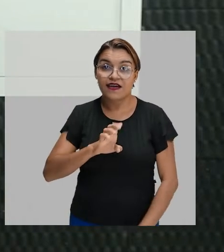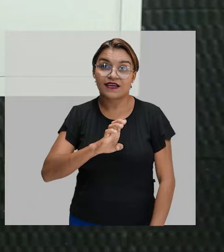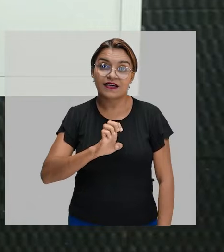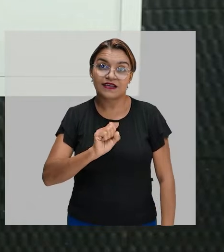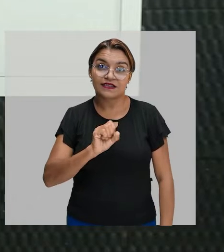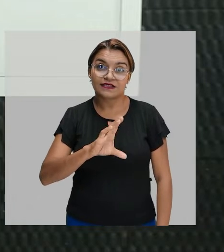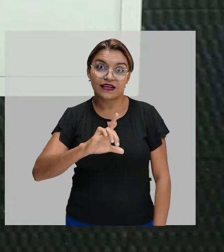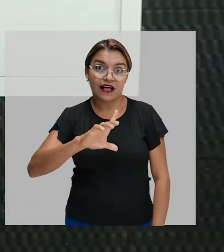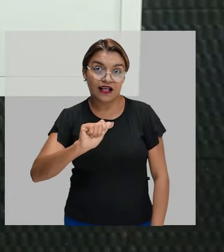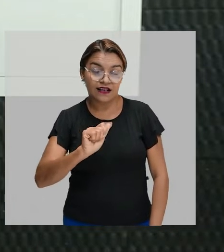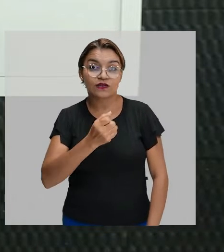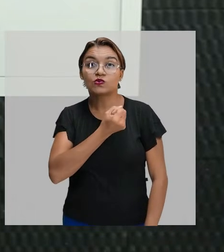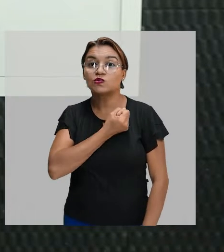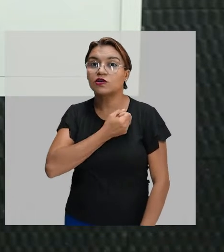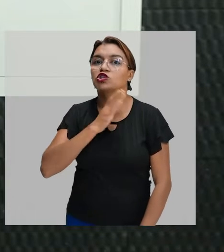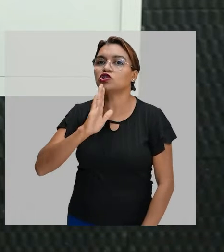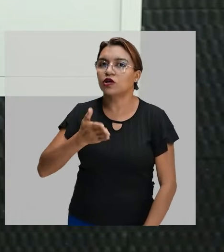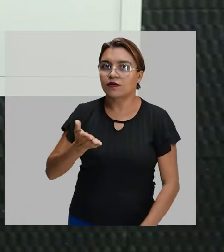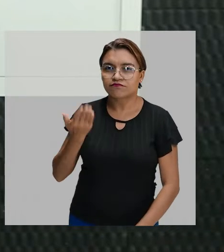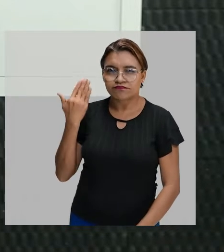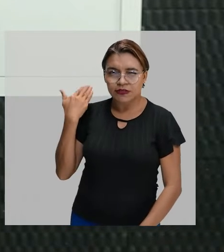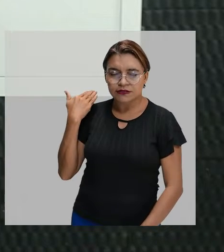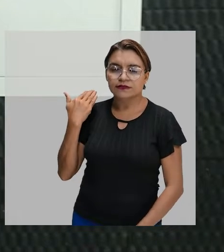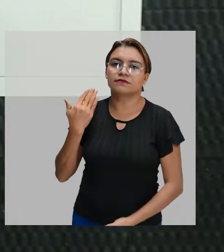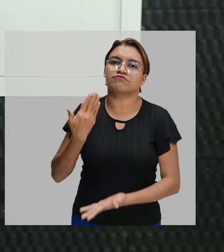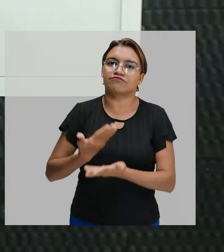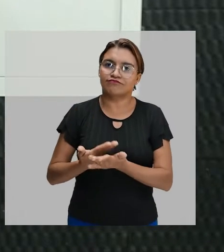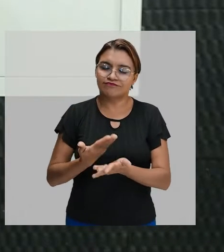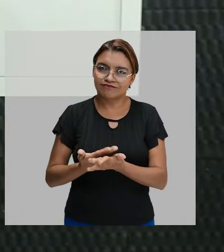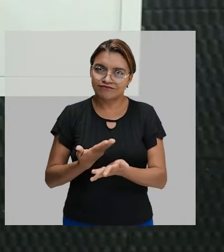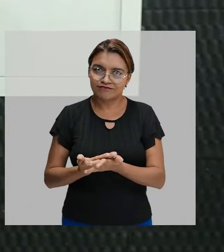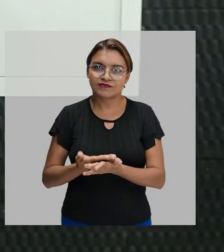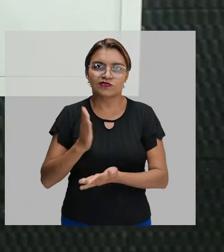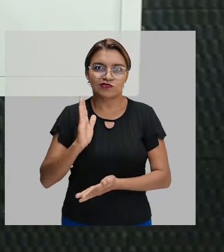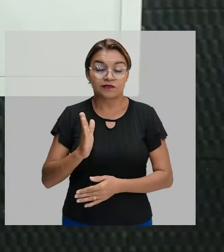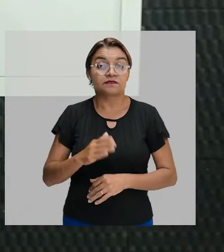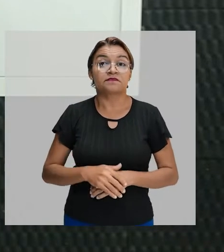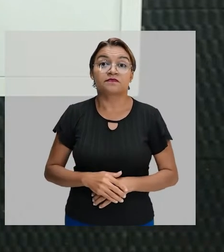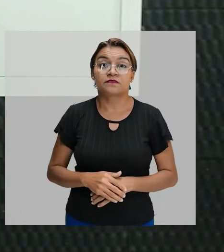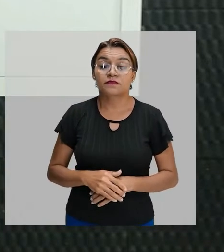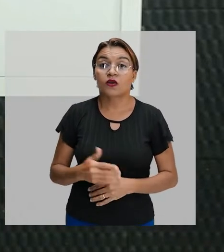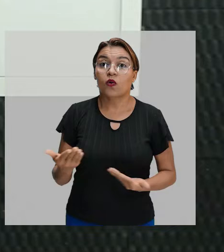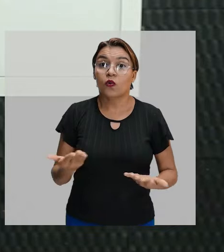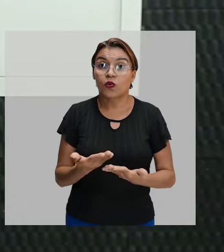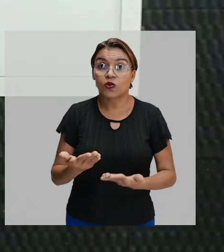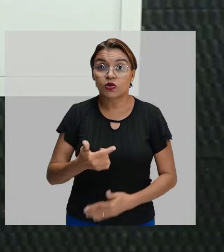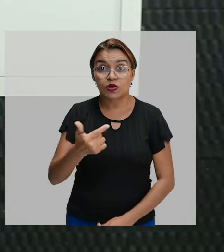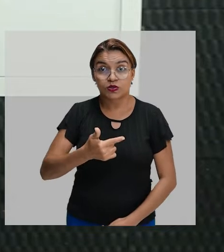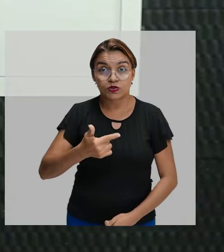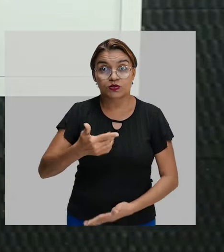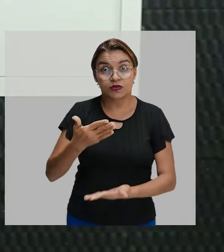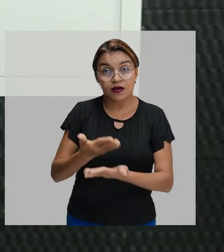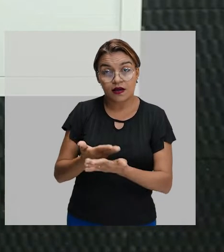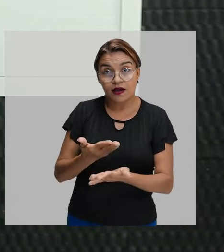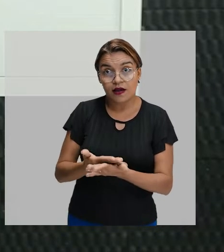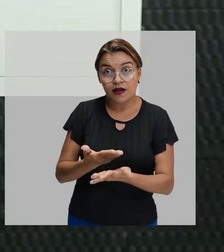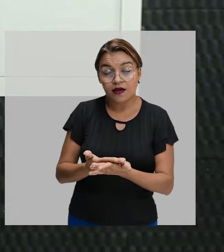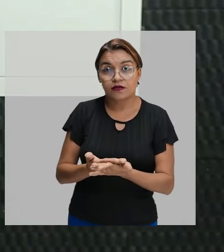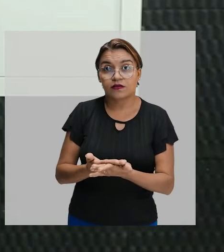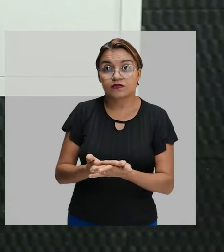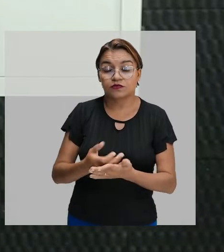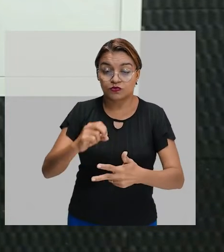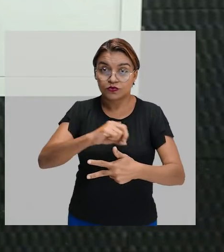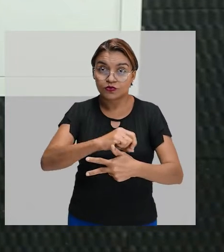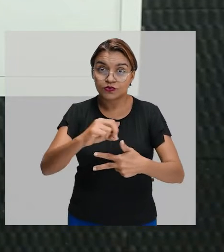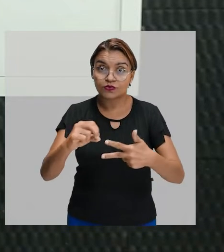numérica tá já tivemos aula aqui teórico sobre esse assunto E hoje nós segunda aula segunda parte